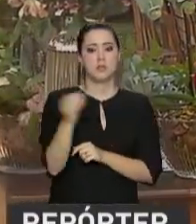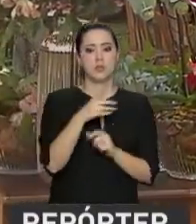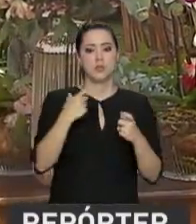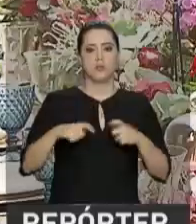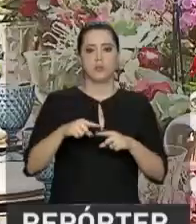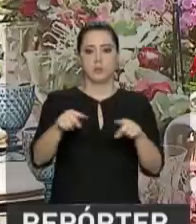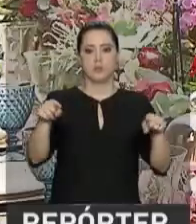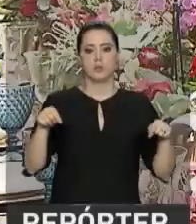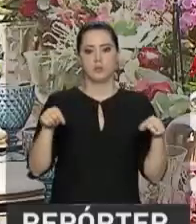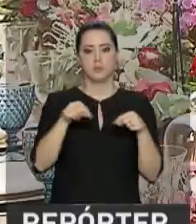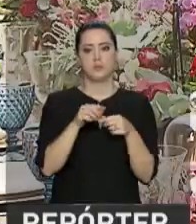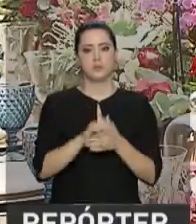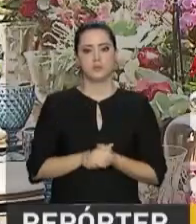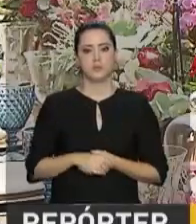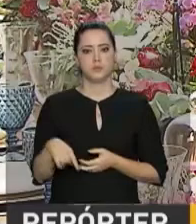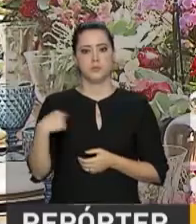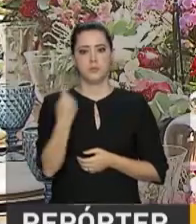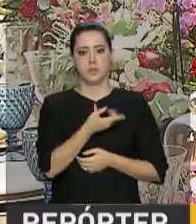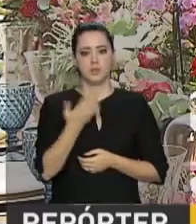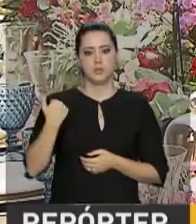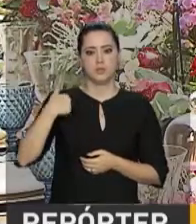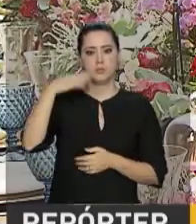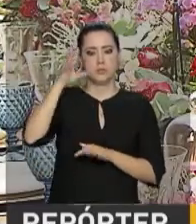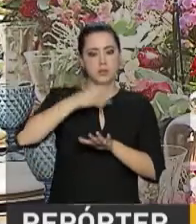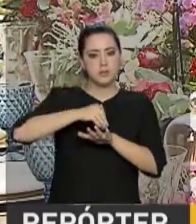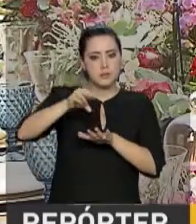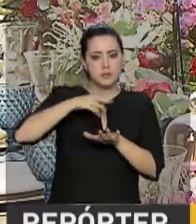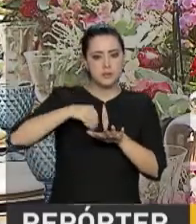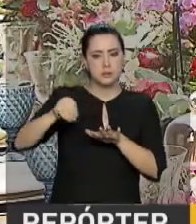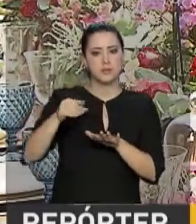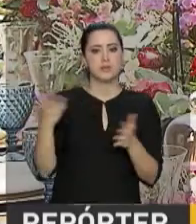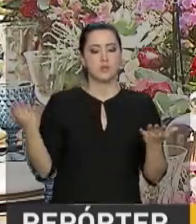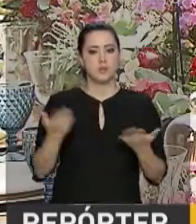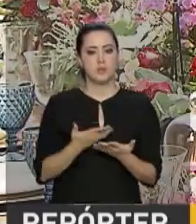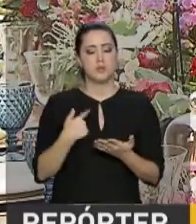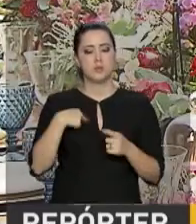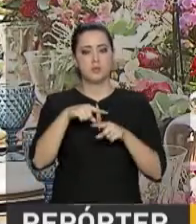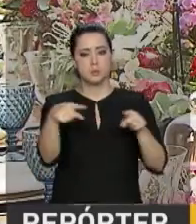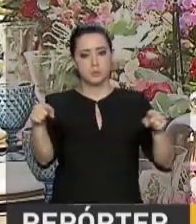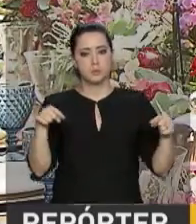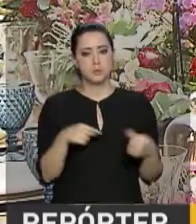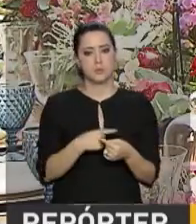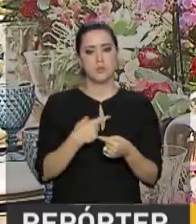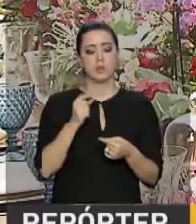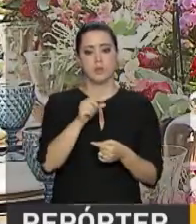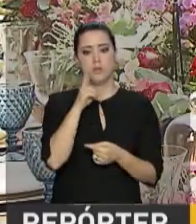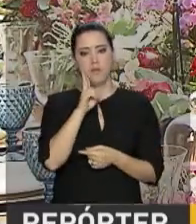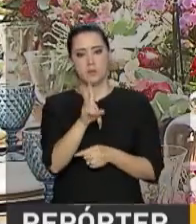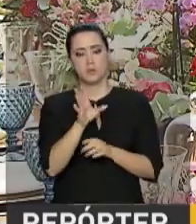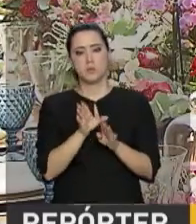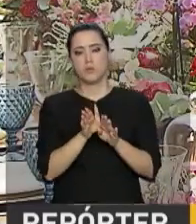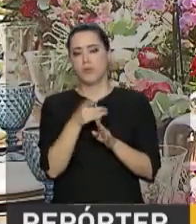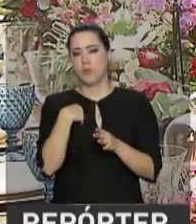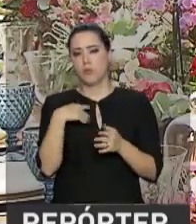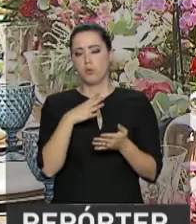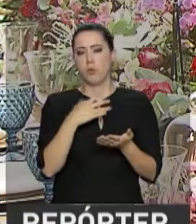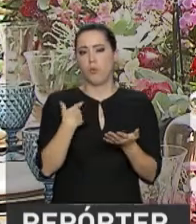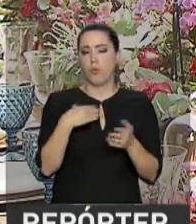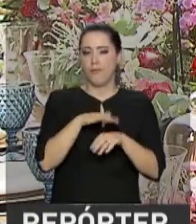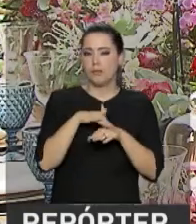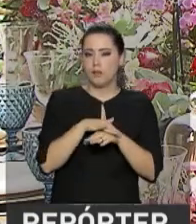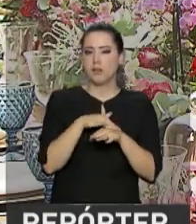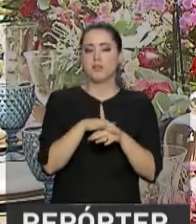loja esse ano a gente vai captar mais informações de mercado é vamos fazer alguns consertos e consultoria para que a gente possa